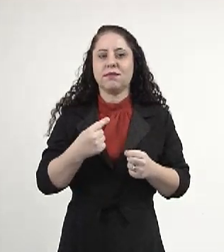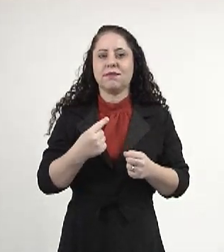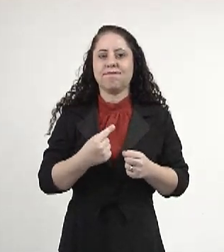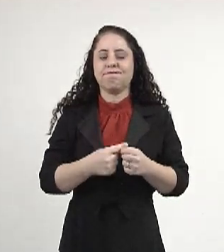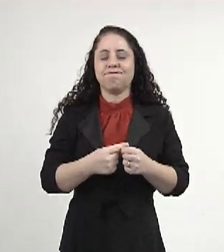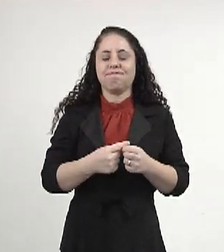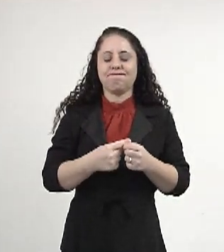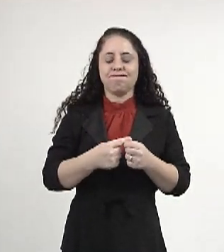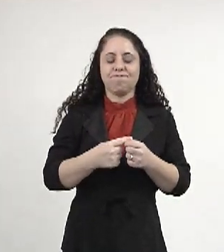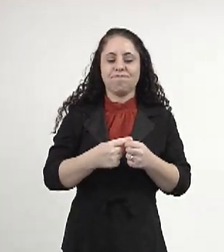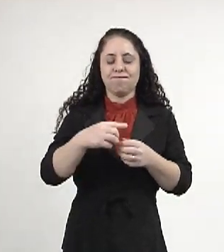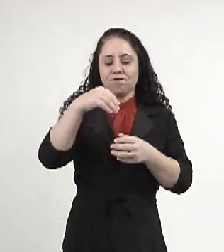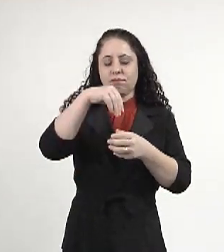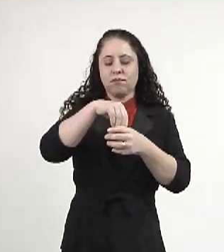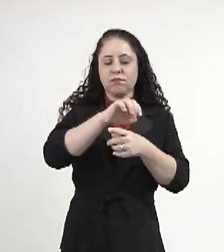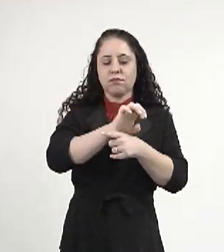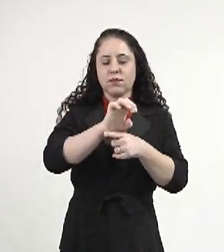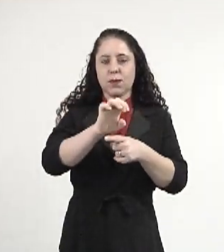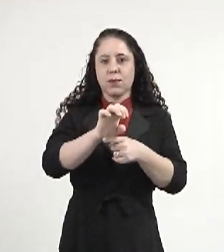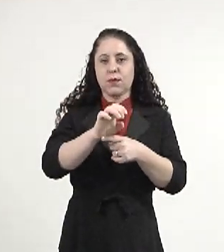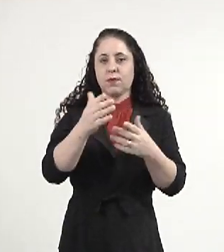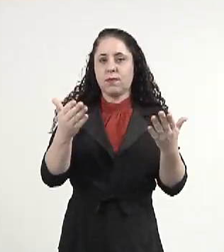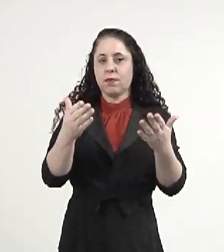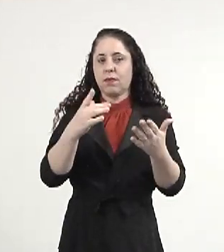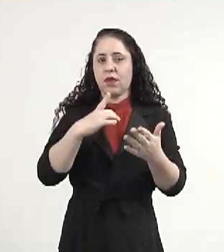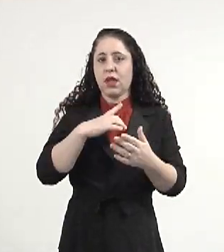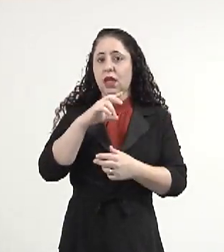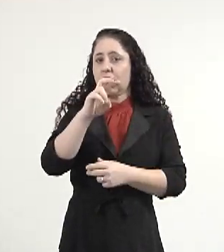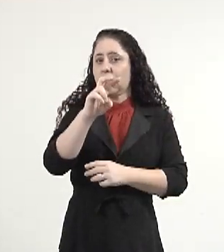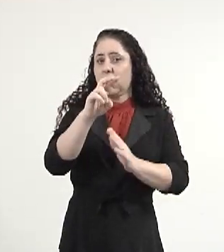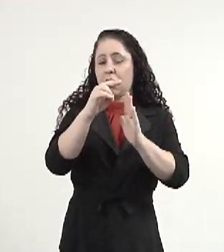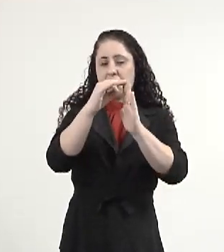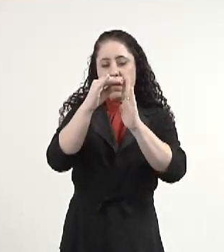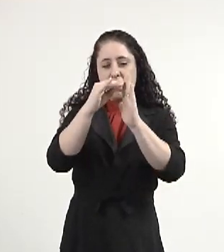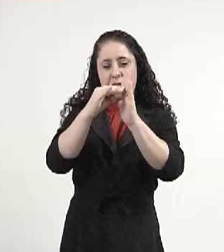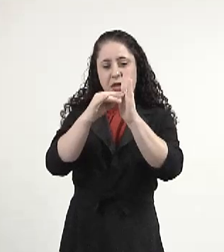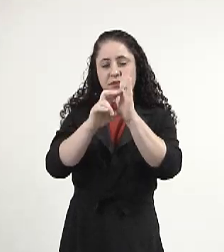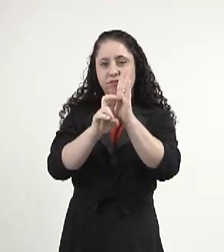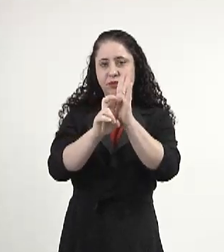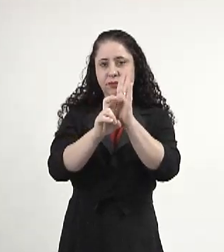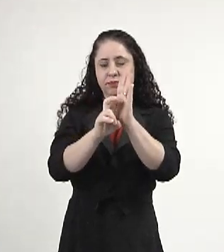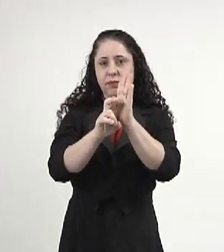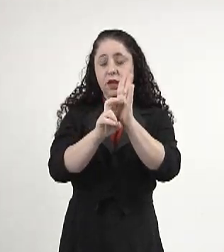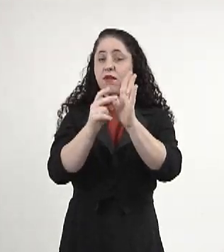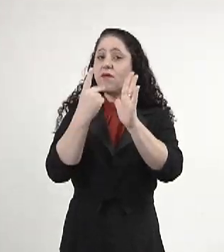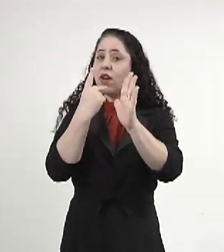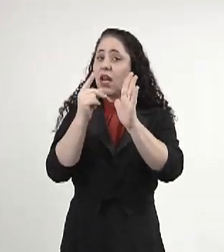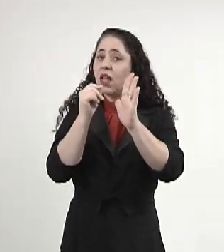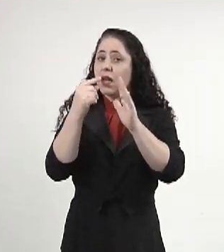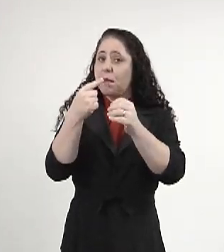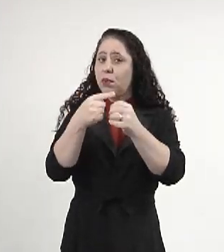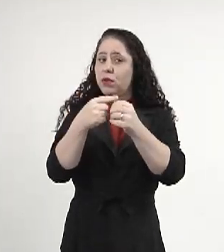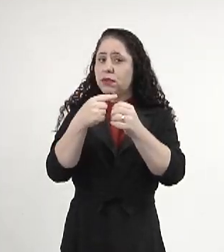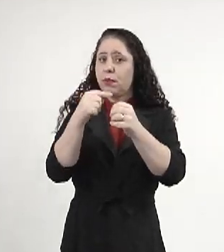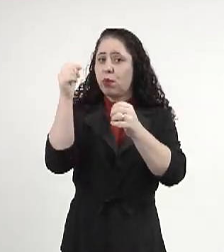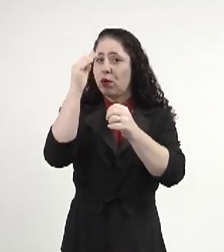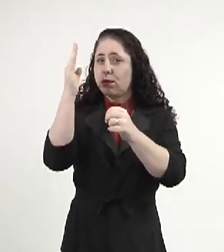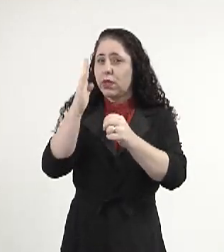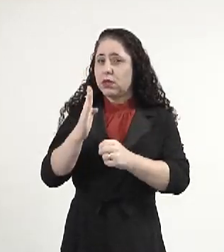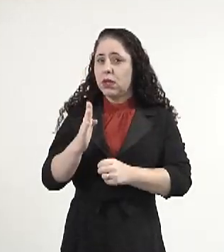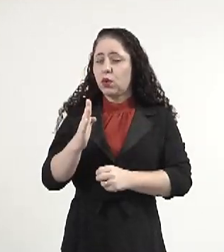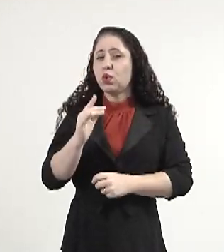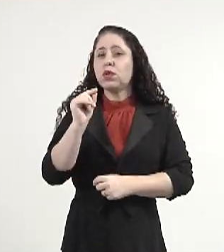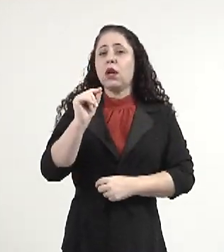do interior de Mato Grosso do Sul ocupa hoje a 5ª posição. Nós estamos falando de municípios